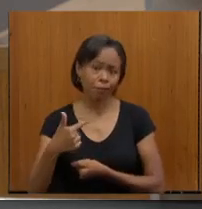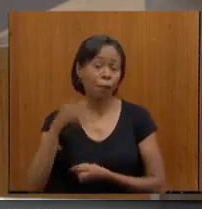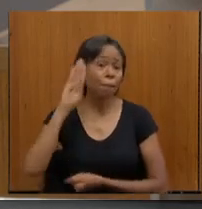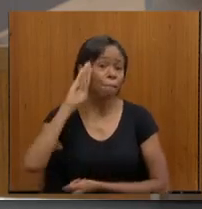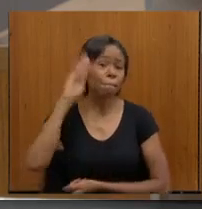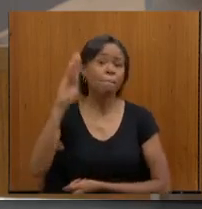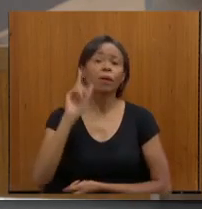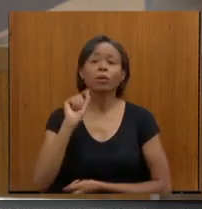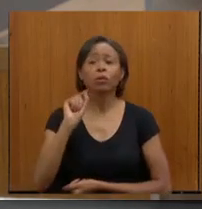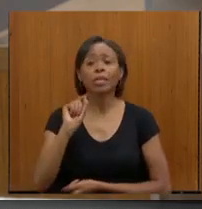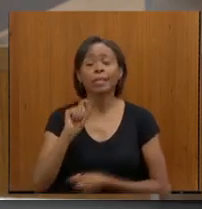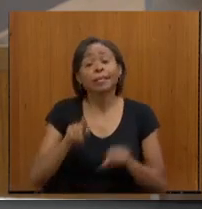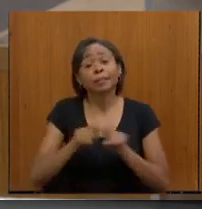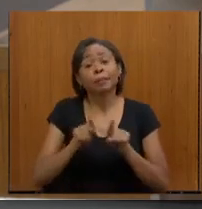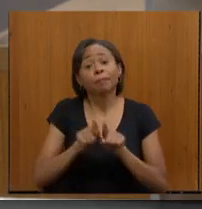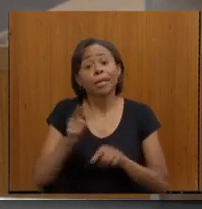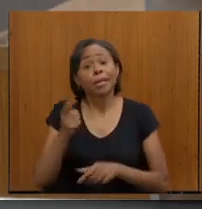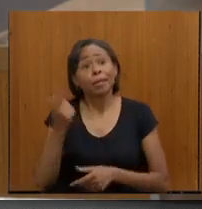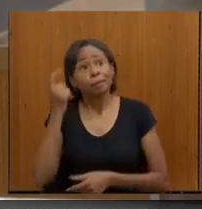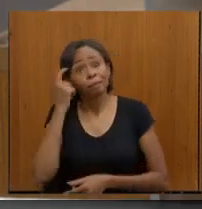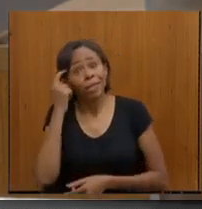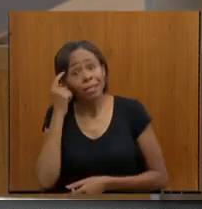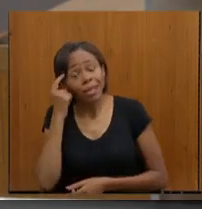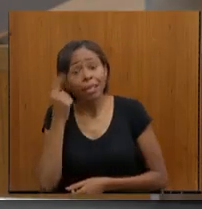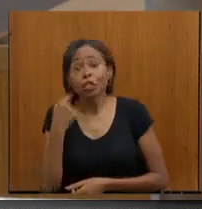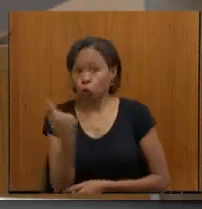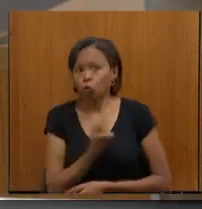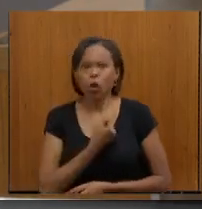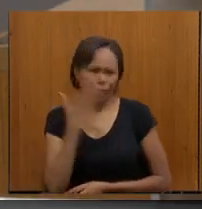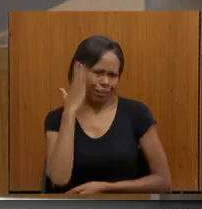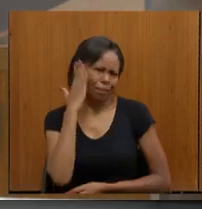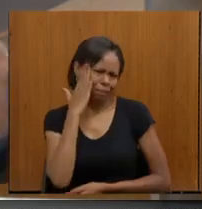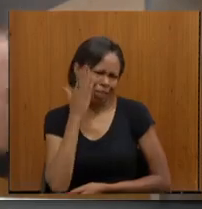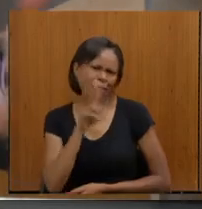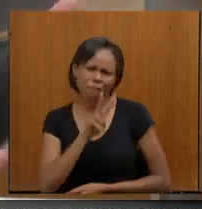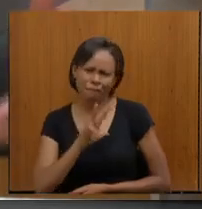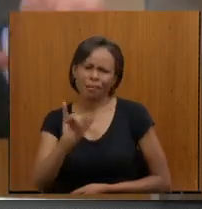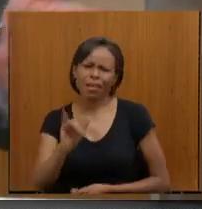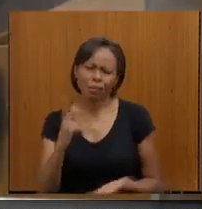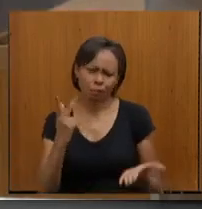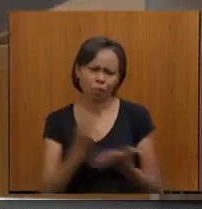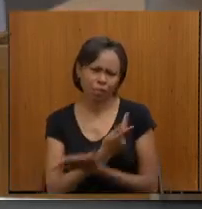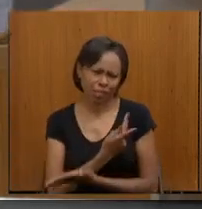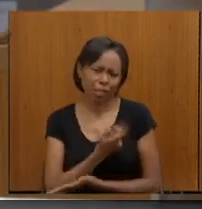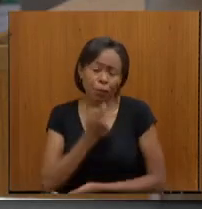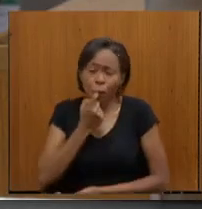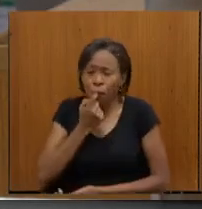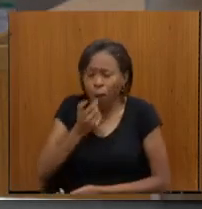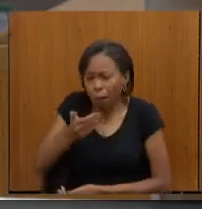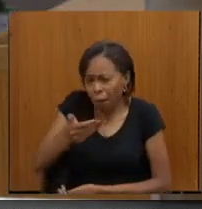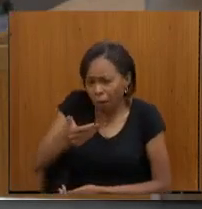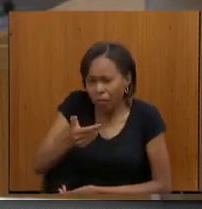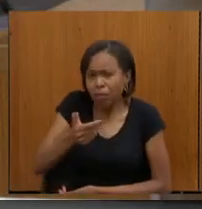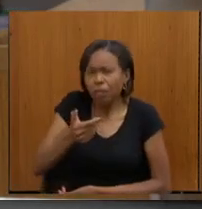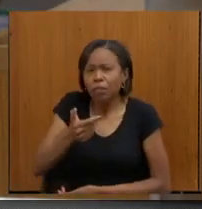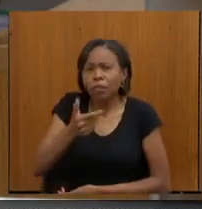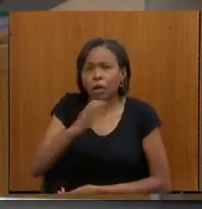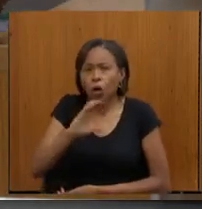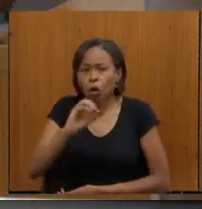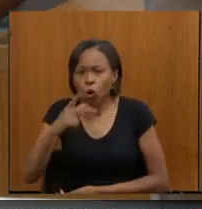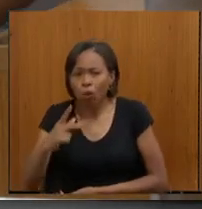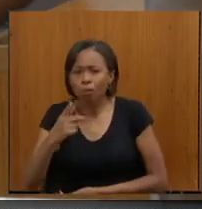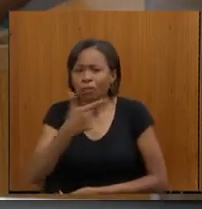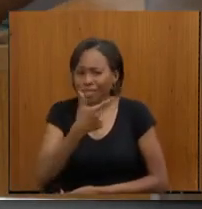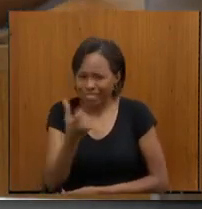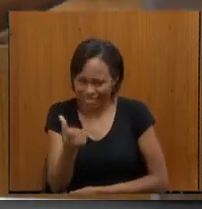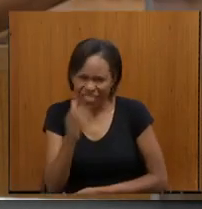levando em consideração aquilo que nós entendemos que vai acontecer de forma inevitável estamos aí às vésperas da Copa e 26 Em algum